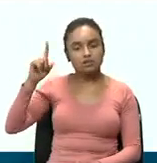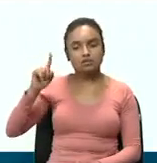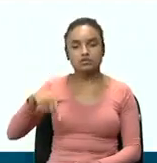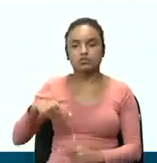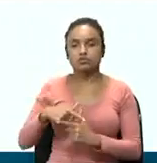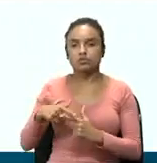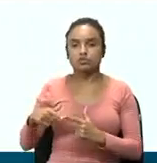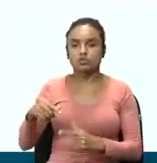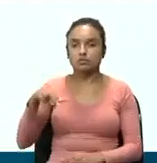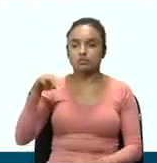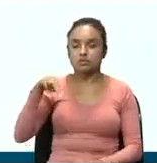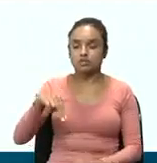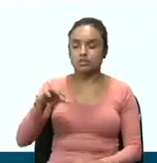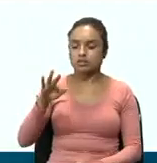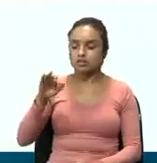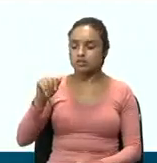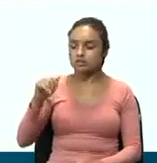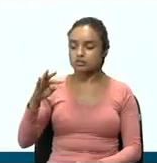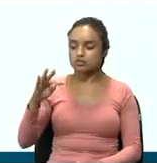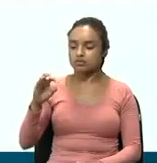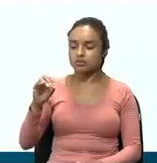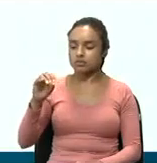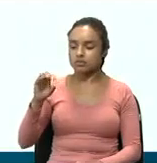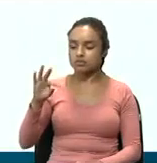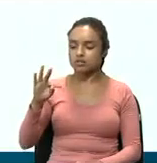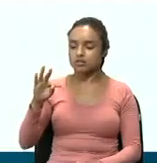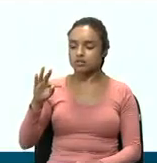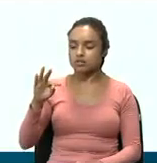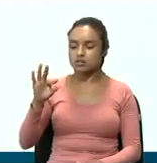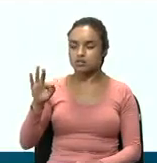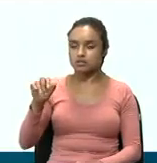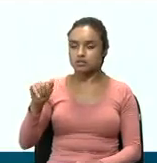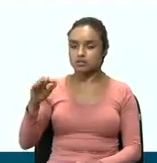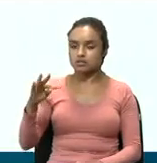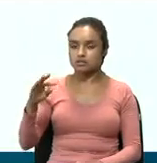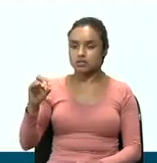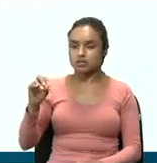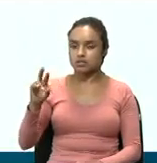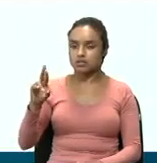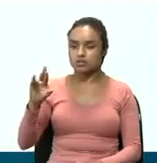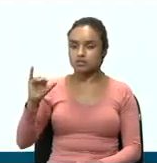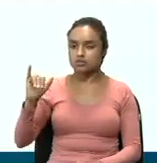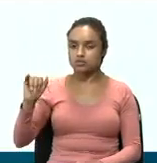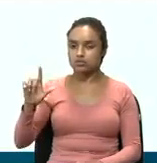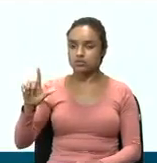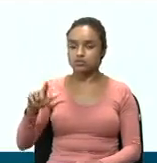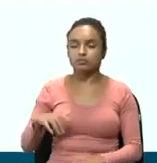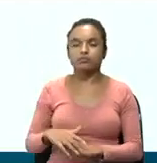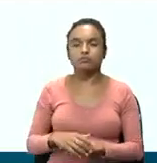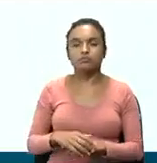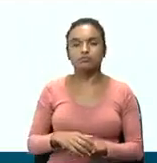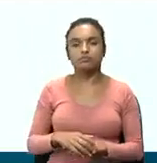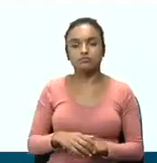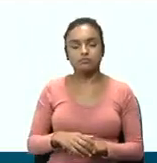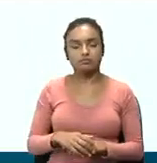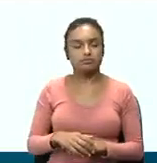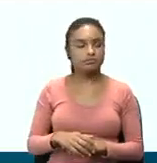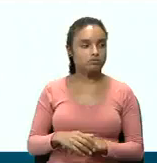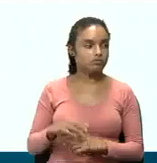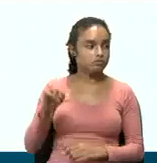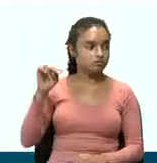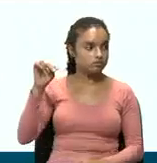fatorial. Então, nesse caso, eu vou pensar primeiro em a n mais 1. Então, no lugar de n, eu vou inserir n mais